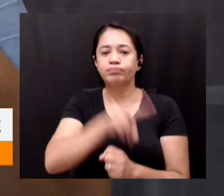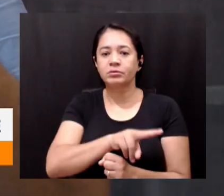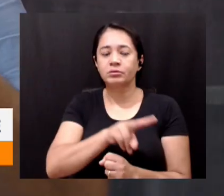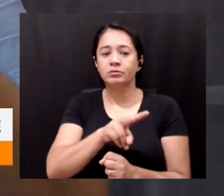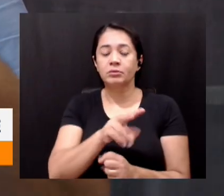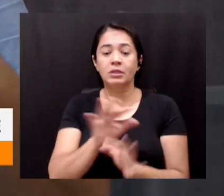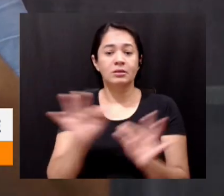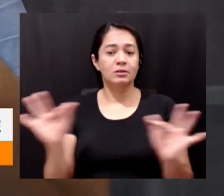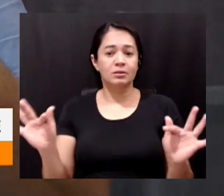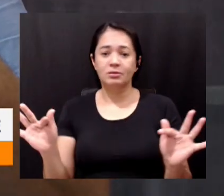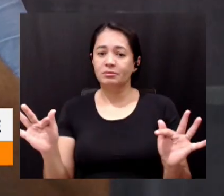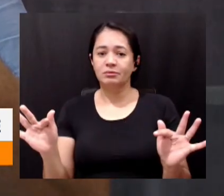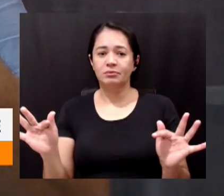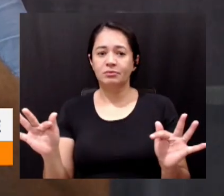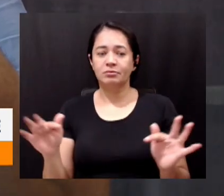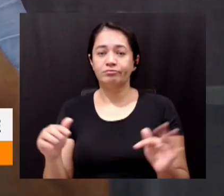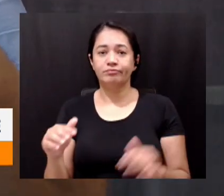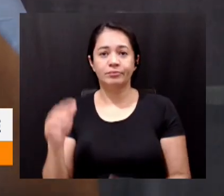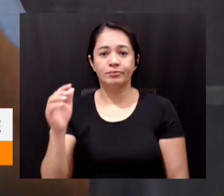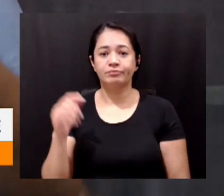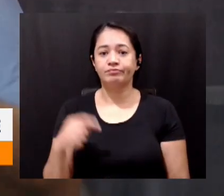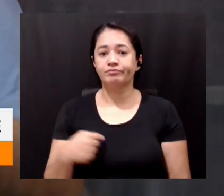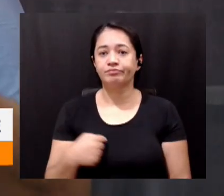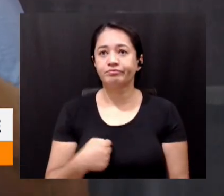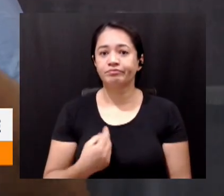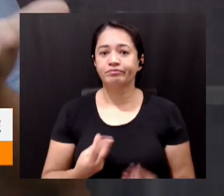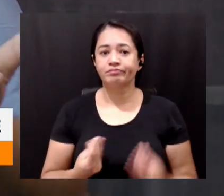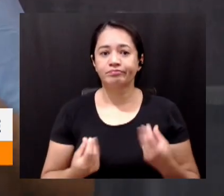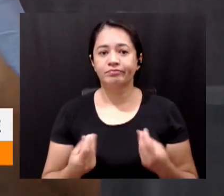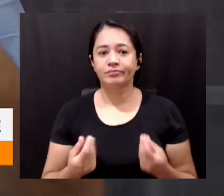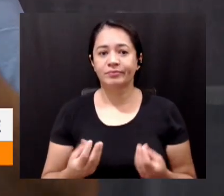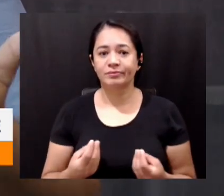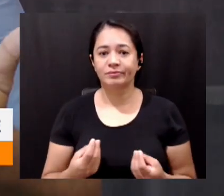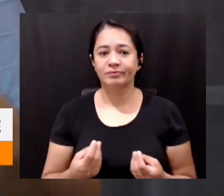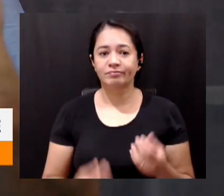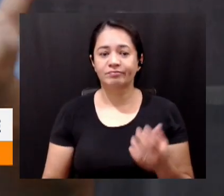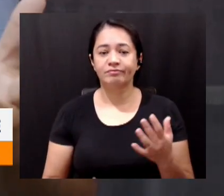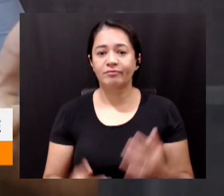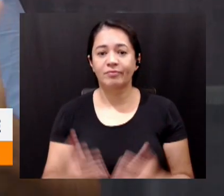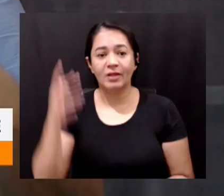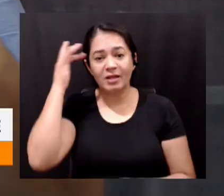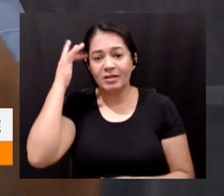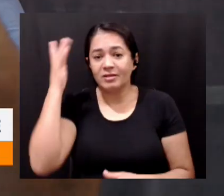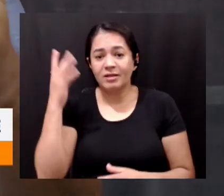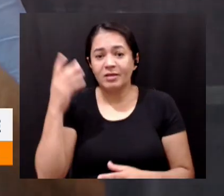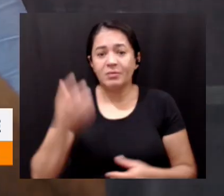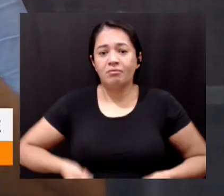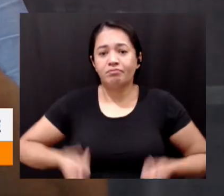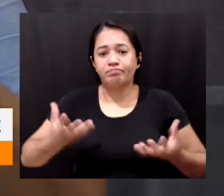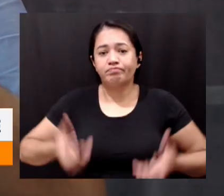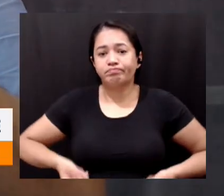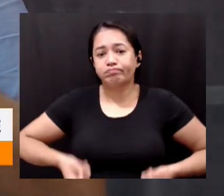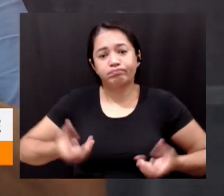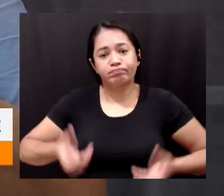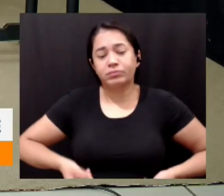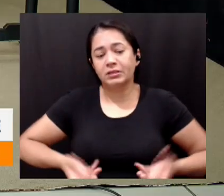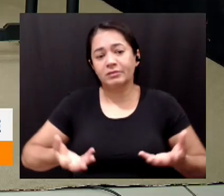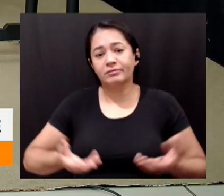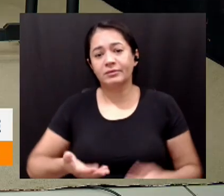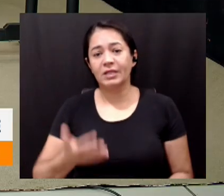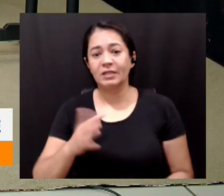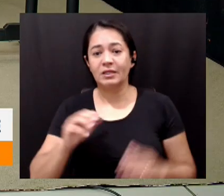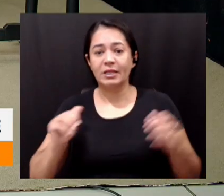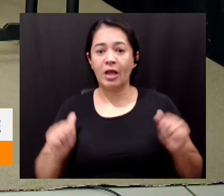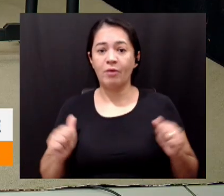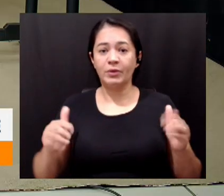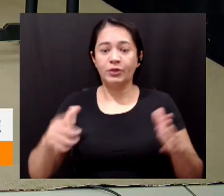acaba fazendo com que fique mais simples de gastar o dinheiro ali, Às né? vezes até uma atitude impensada no